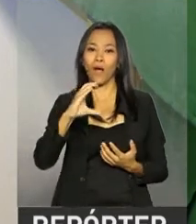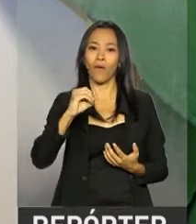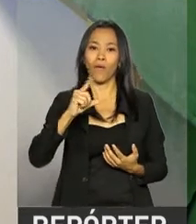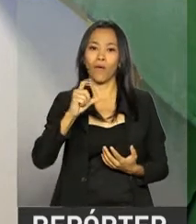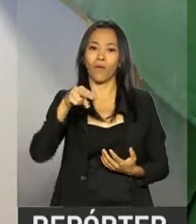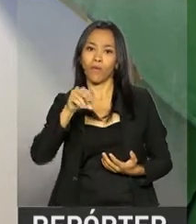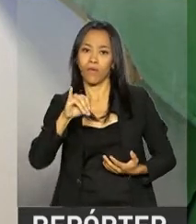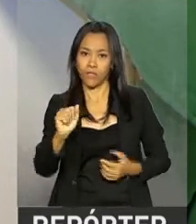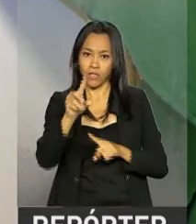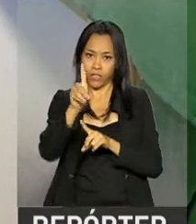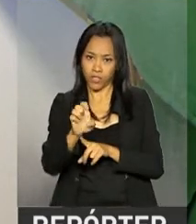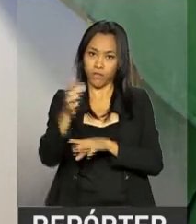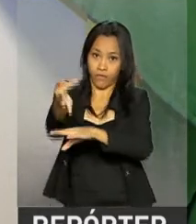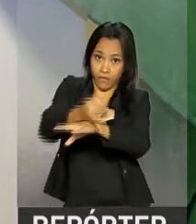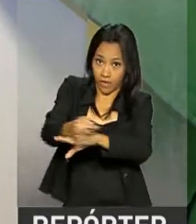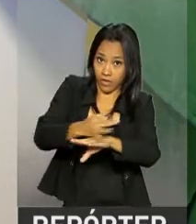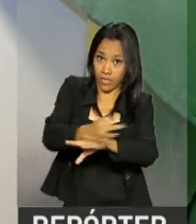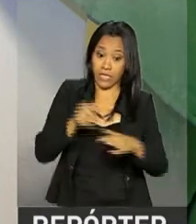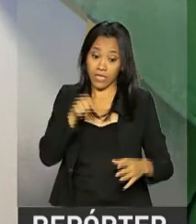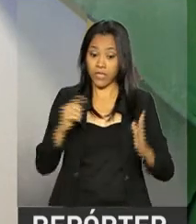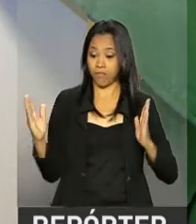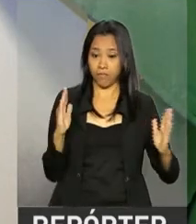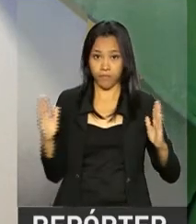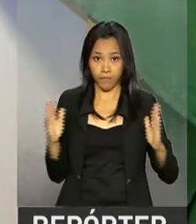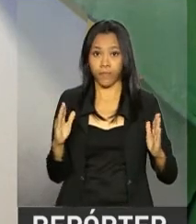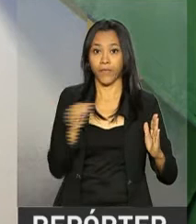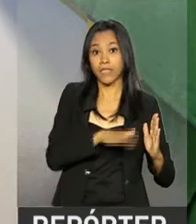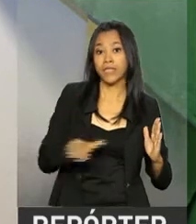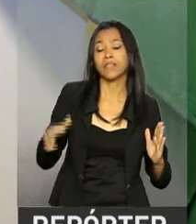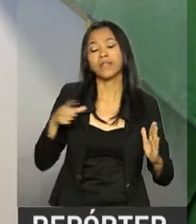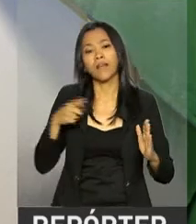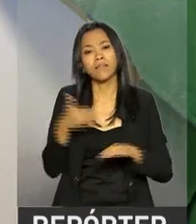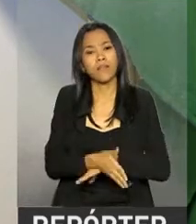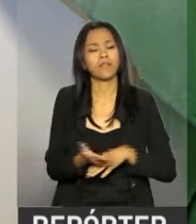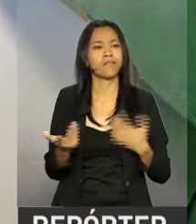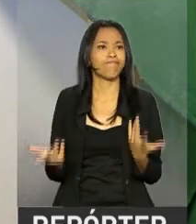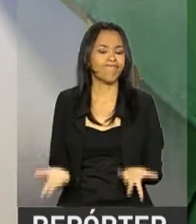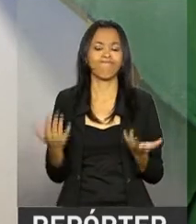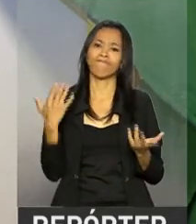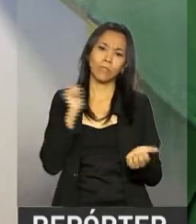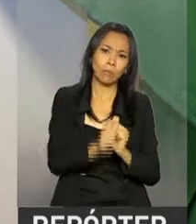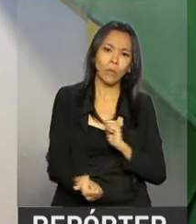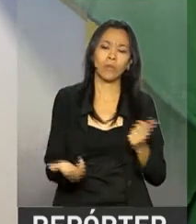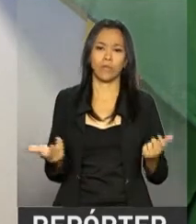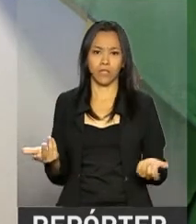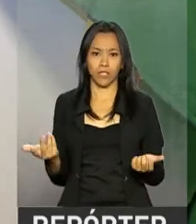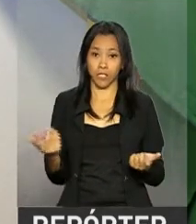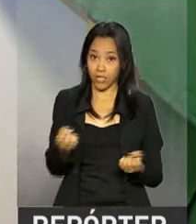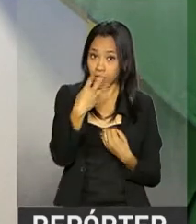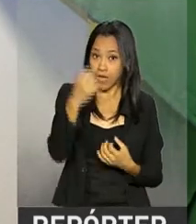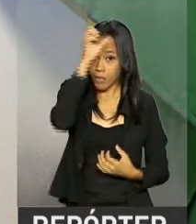crianças durante esse período das férias têm a possibilidade de ter acesso a uma atividade esportiva educacional